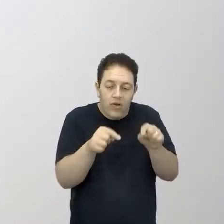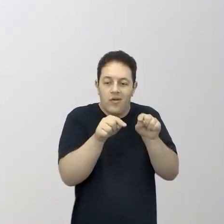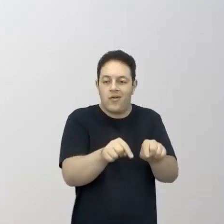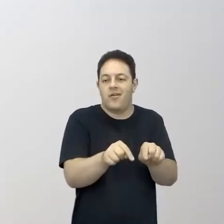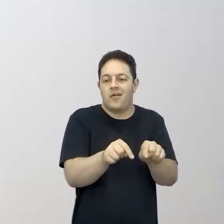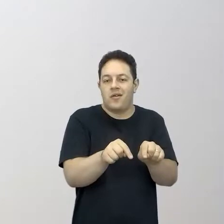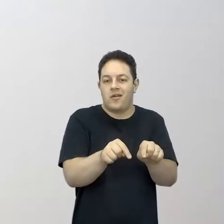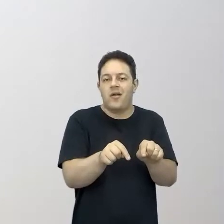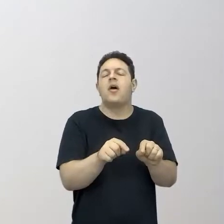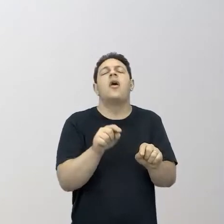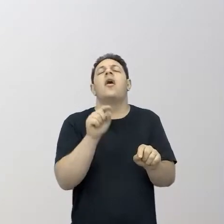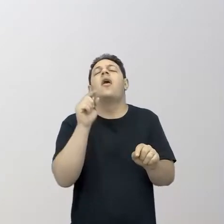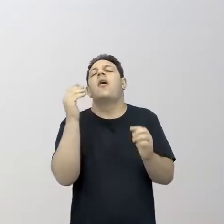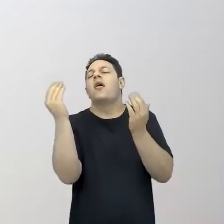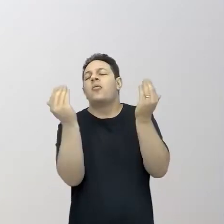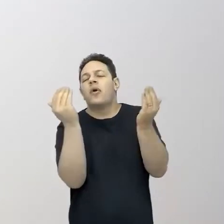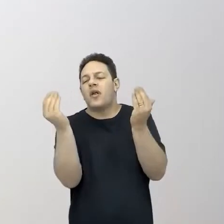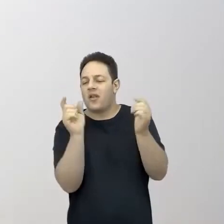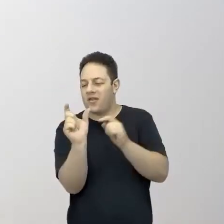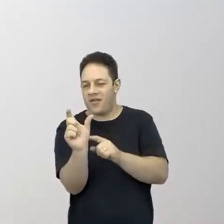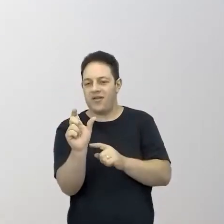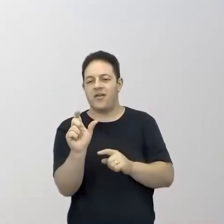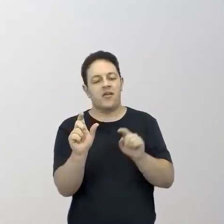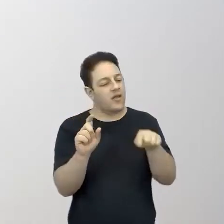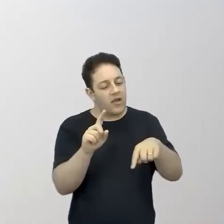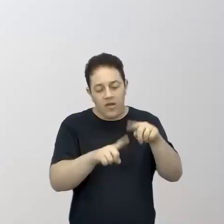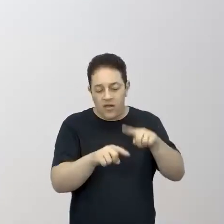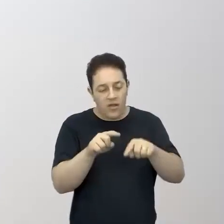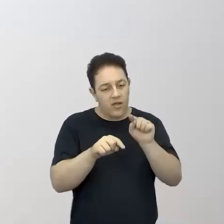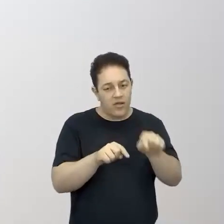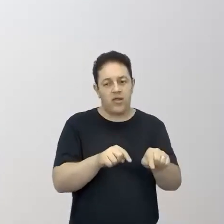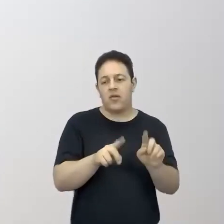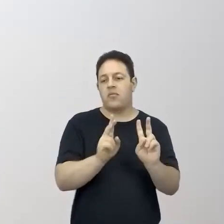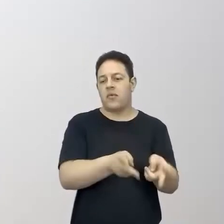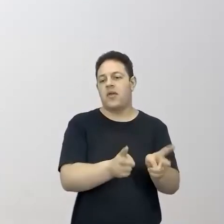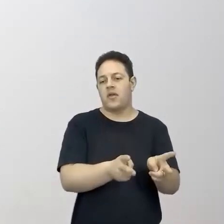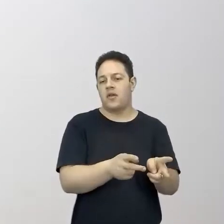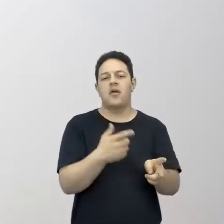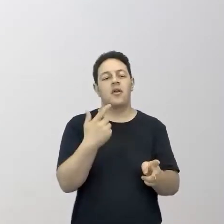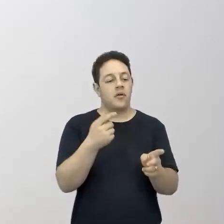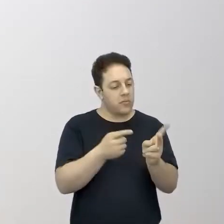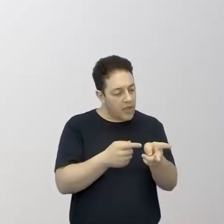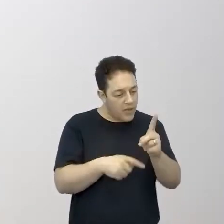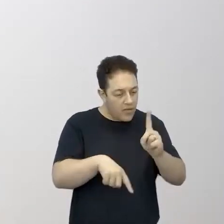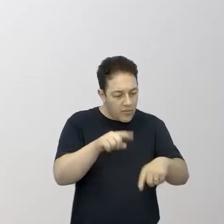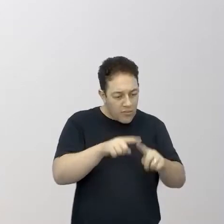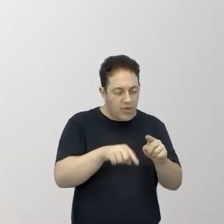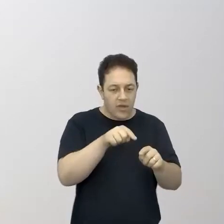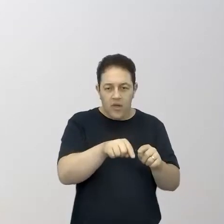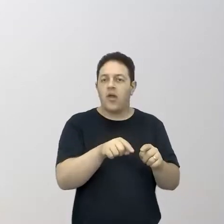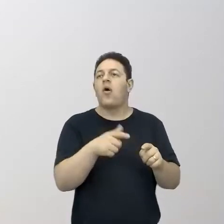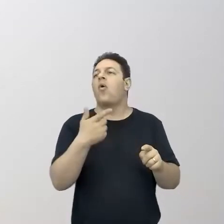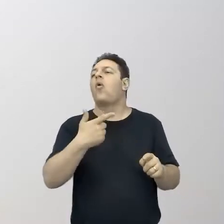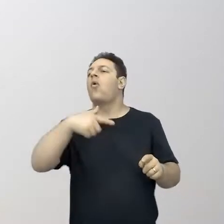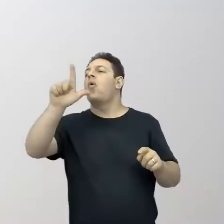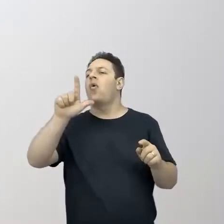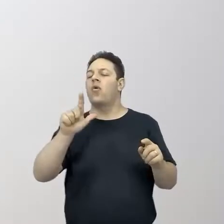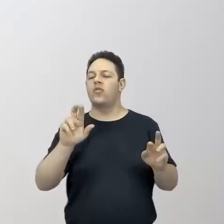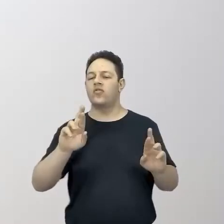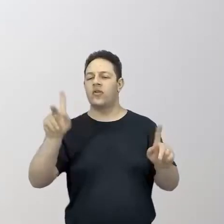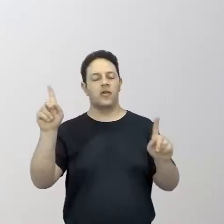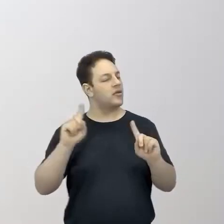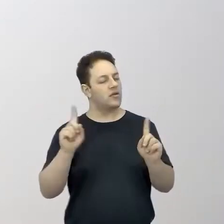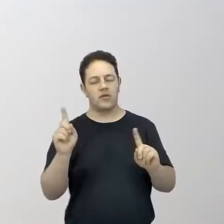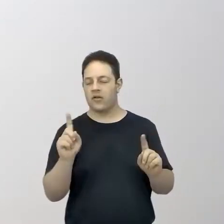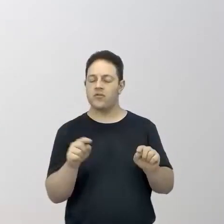que existe nesse objeto é ele próprio. Não existe nada além dele que vá dizer o que ele vale,